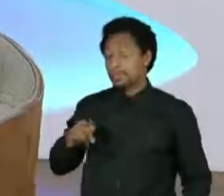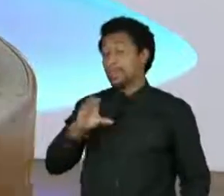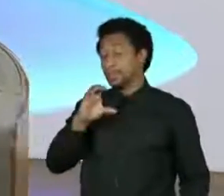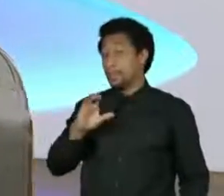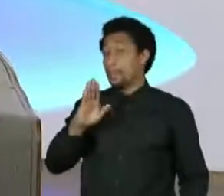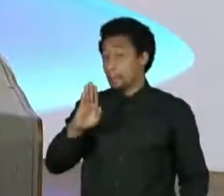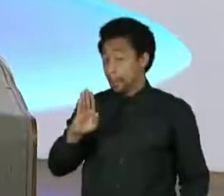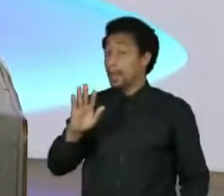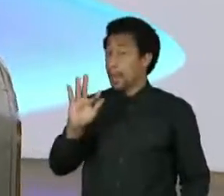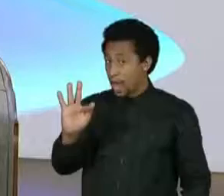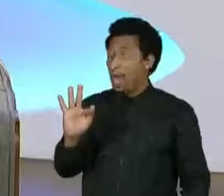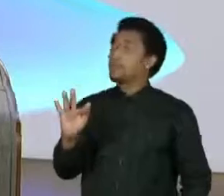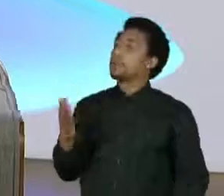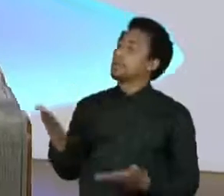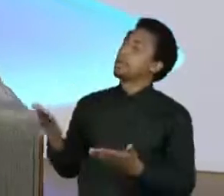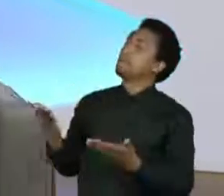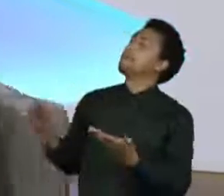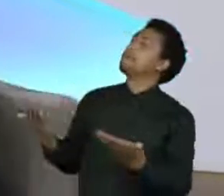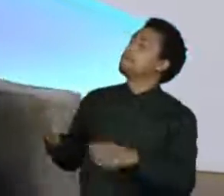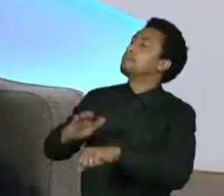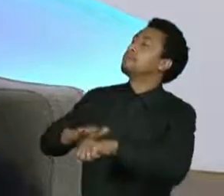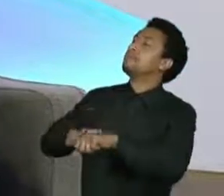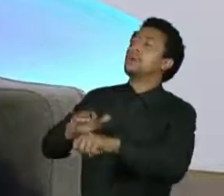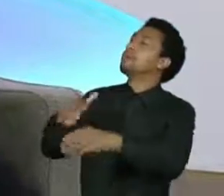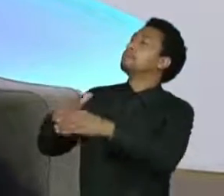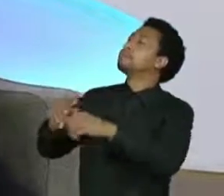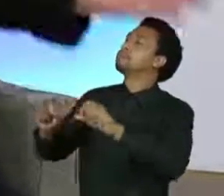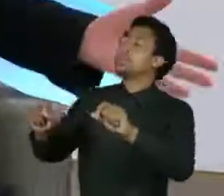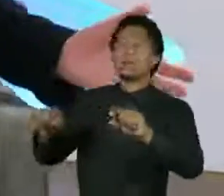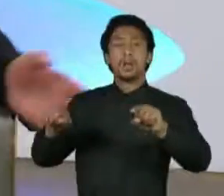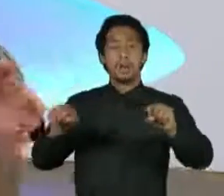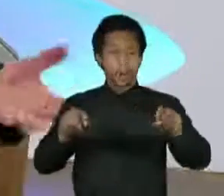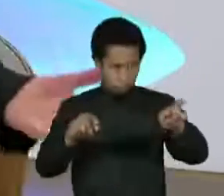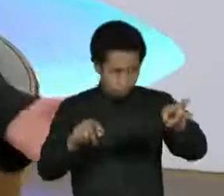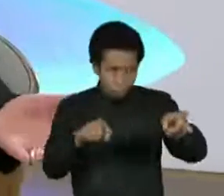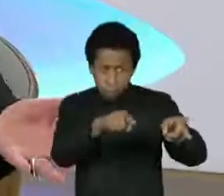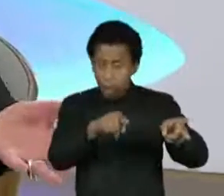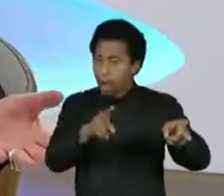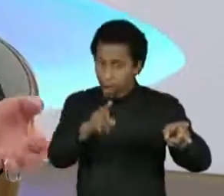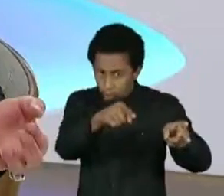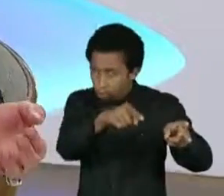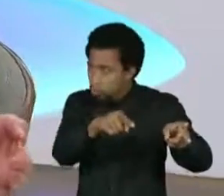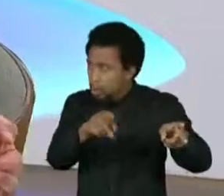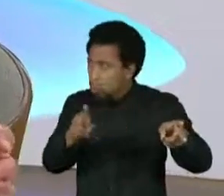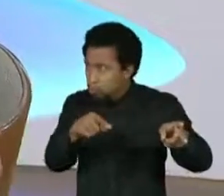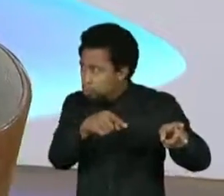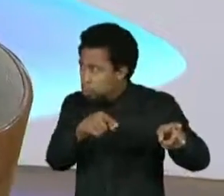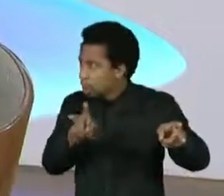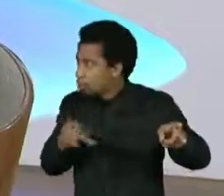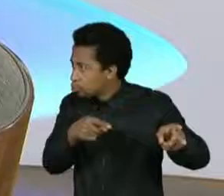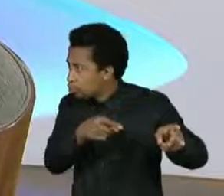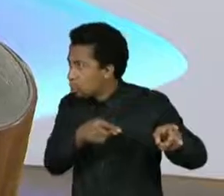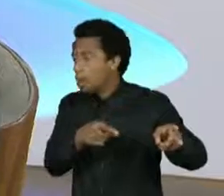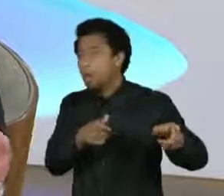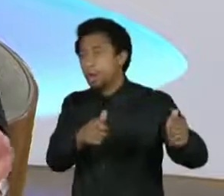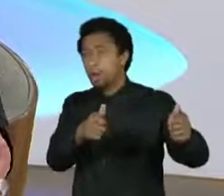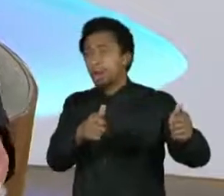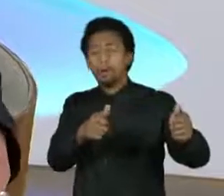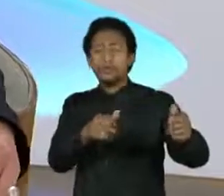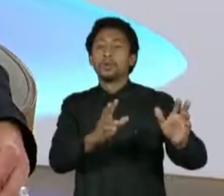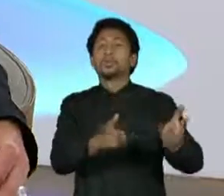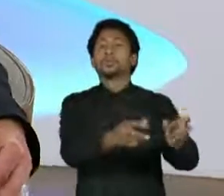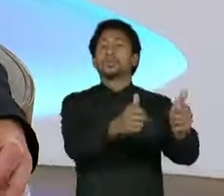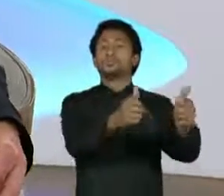eleição. O que você continua? Continua. Ganhava, continua. Eu não tinha o que fazer. E eu votava para continuar. Tem